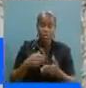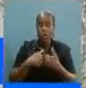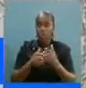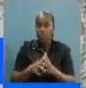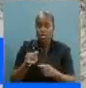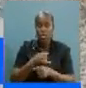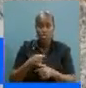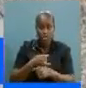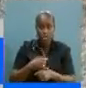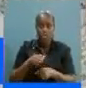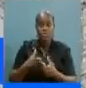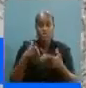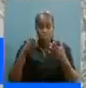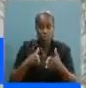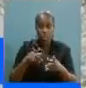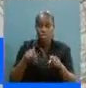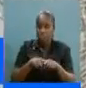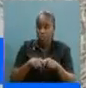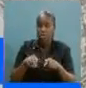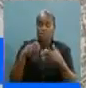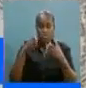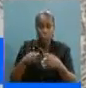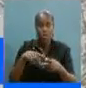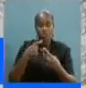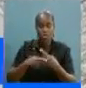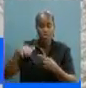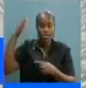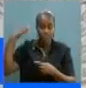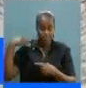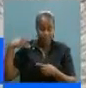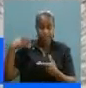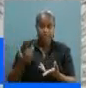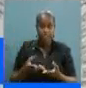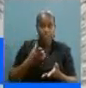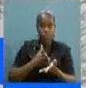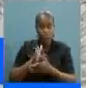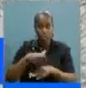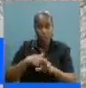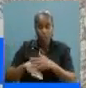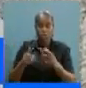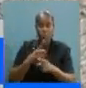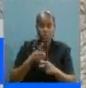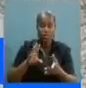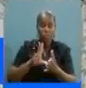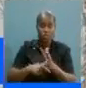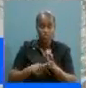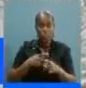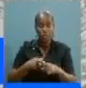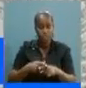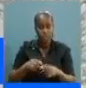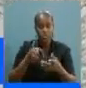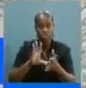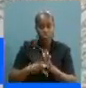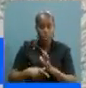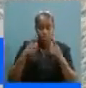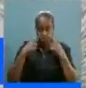te colaborar igual as colaborar ano passado, não te continuar a fazer porque ele é um projeto interessante, ele é um projeto público, ele é